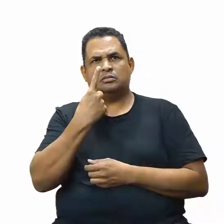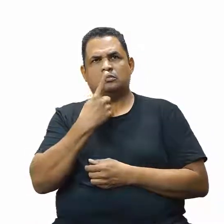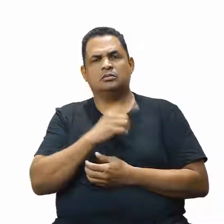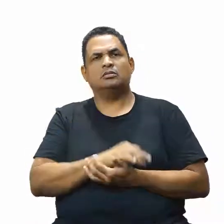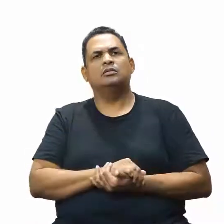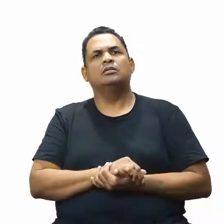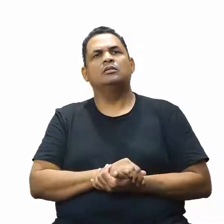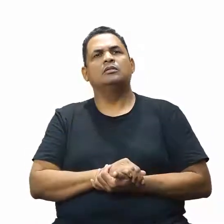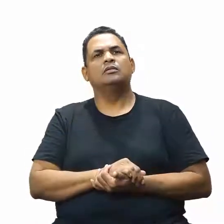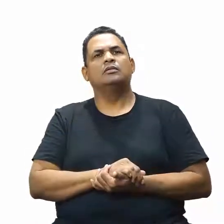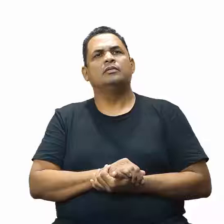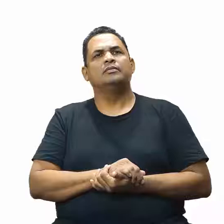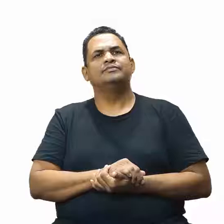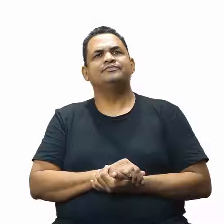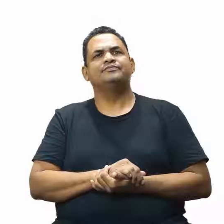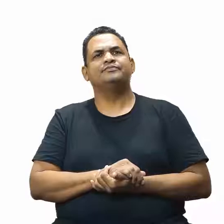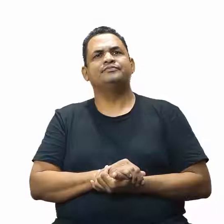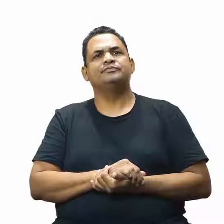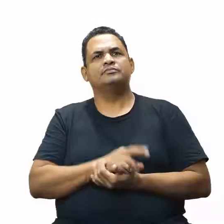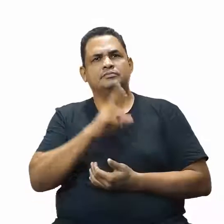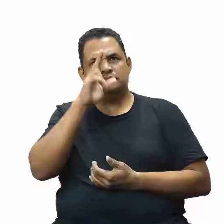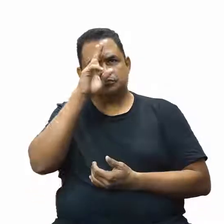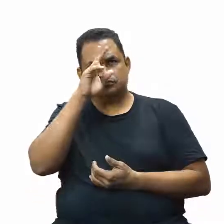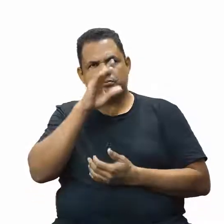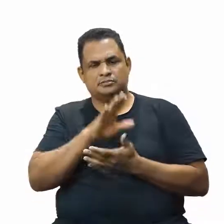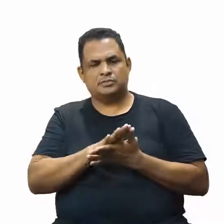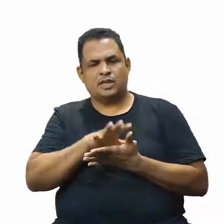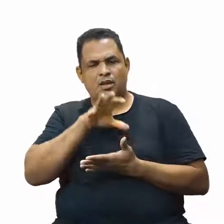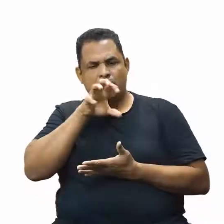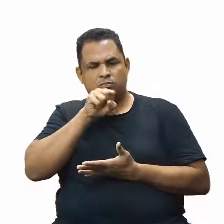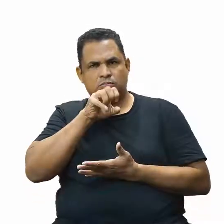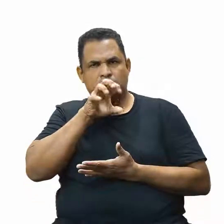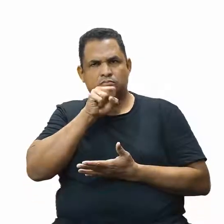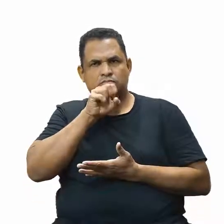Os cupins são insetos mastigadores,